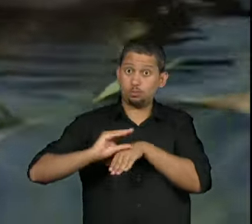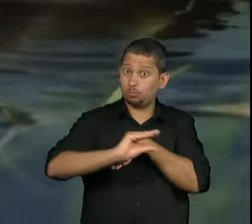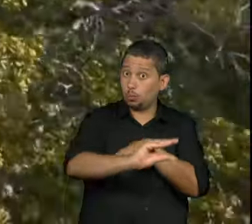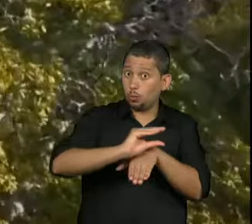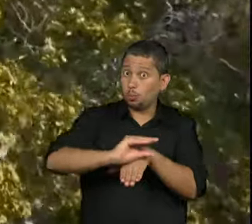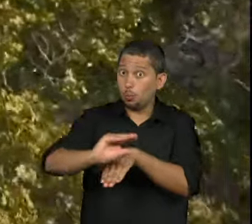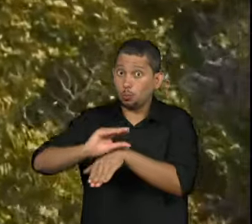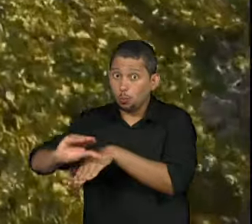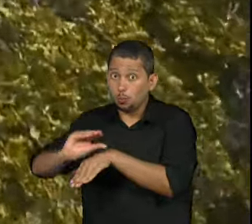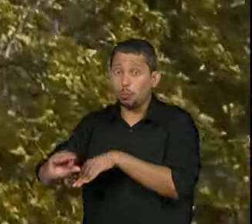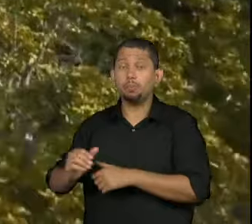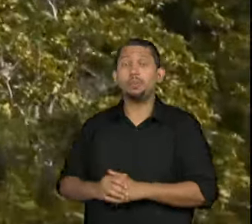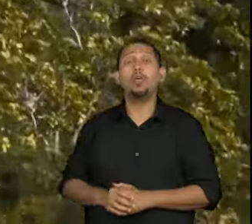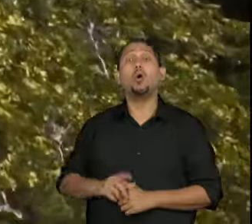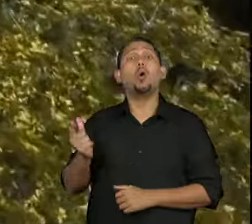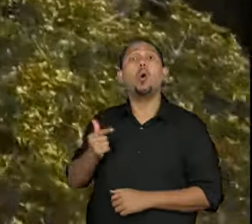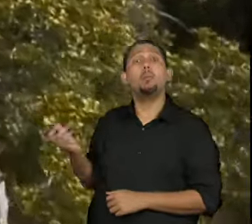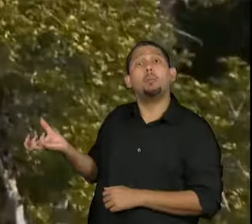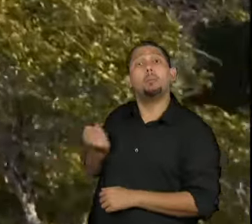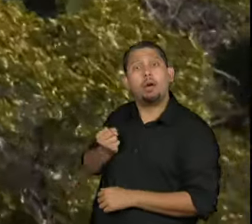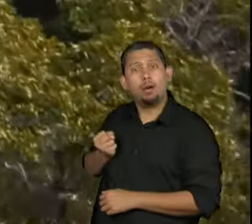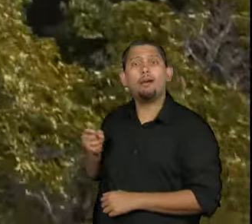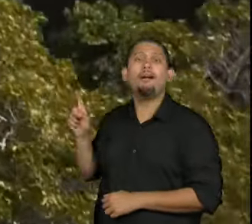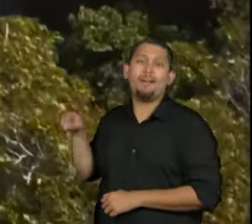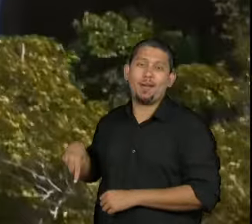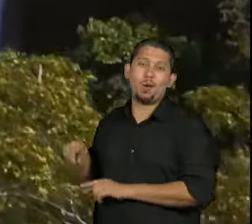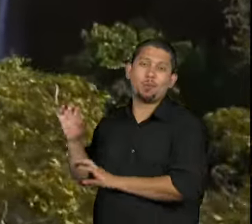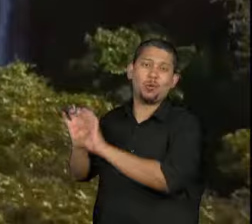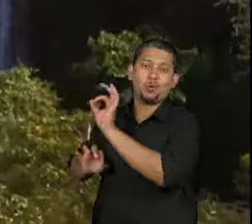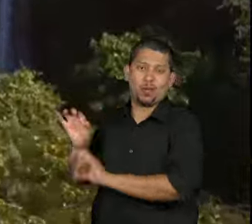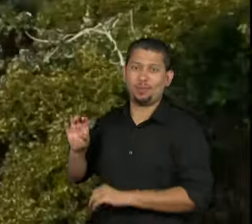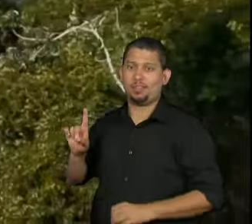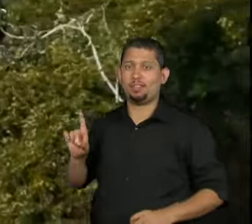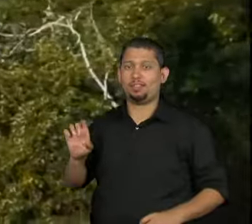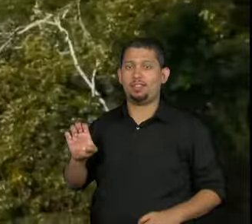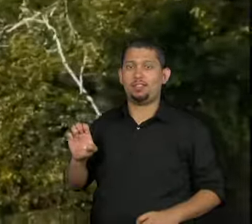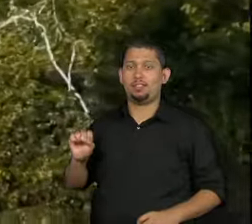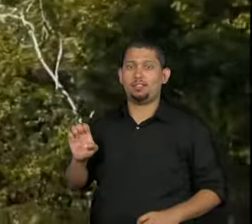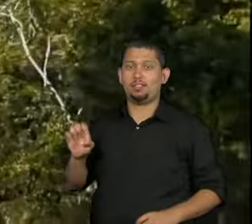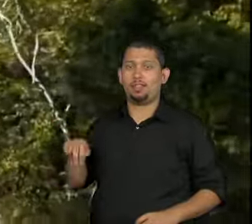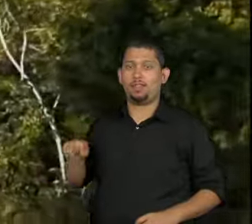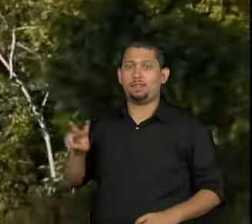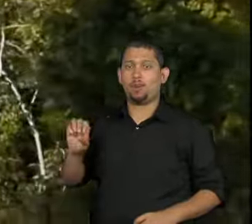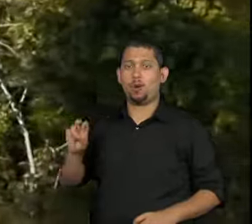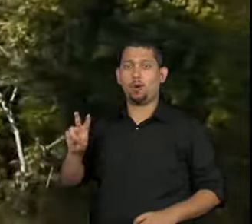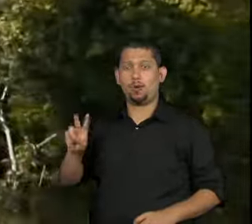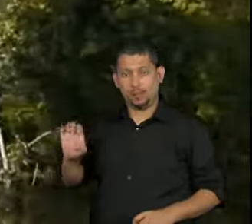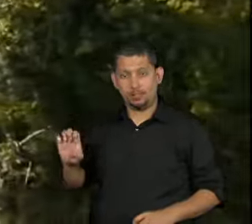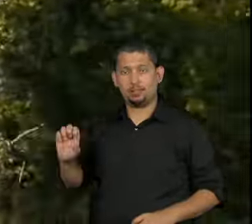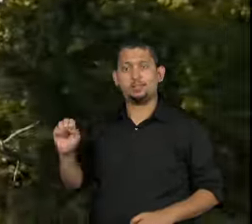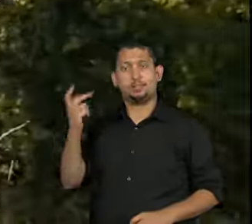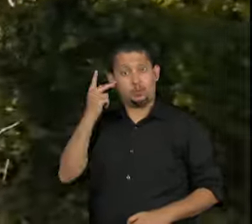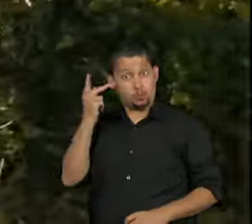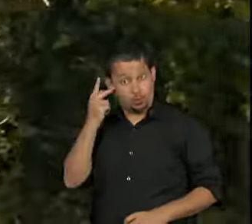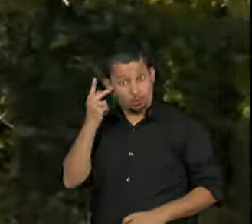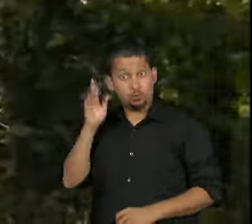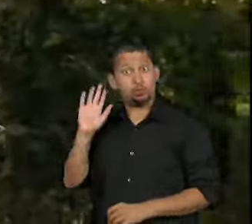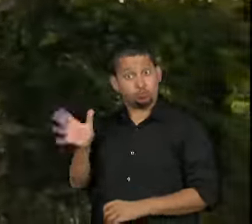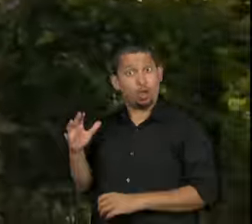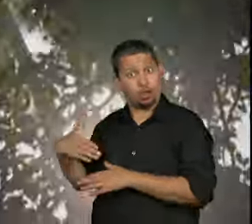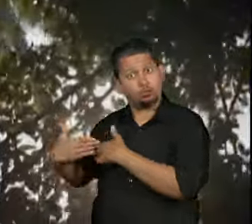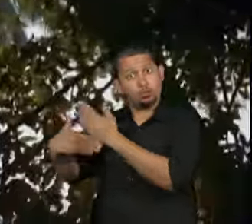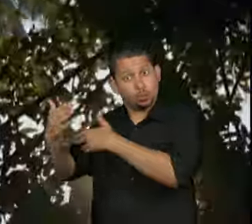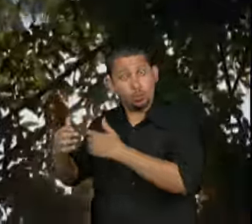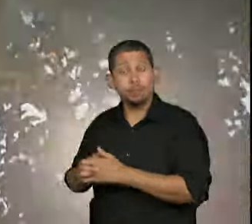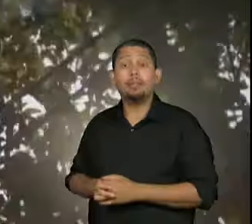recursos virão do Desenvolve São Paulo, que é a nossa agência de fomento. Então, nós teremos uma linha que a gente chama de crédito para